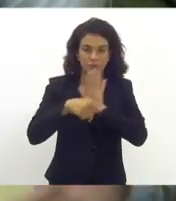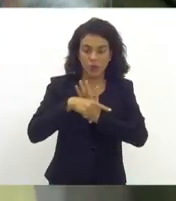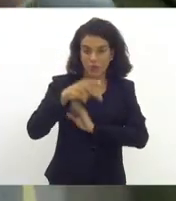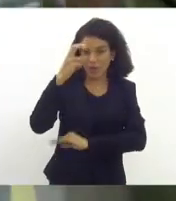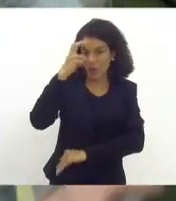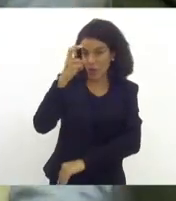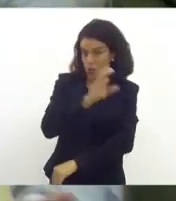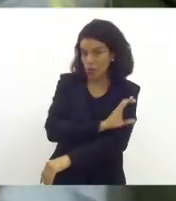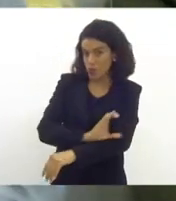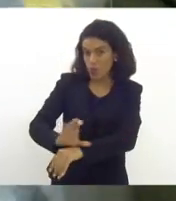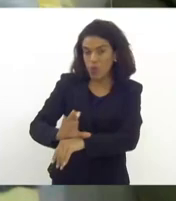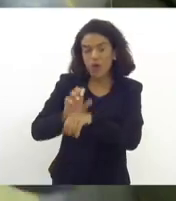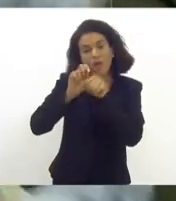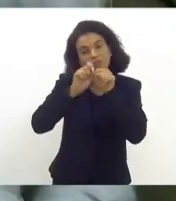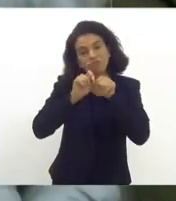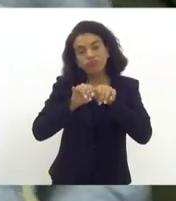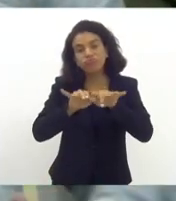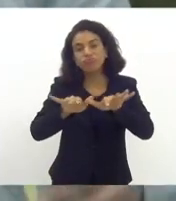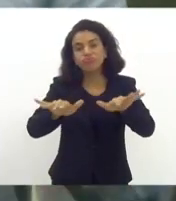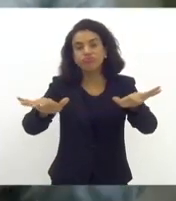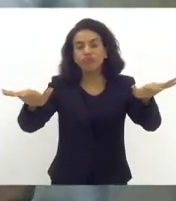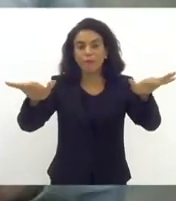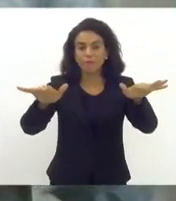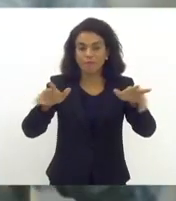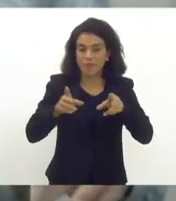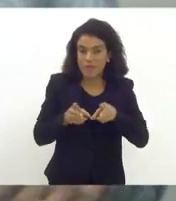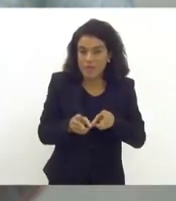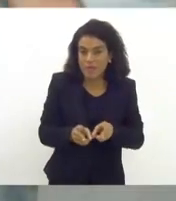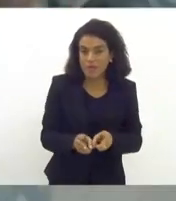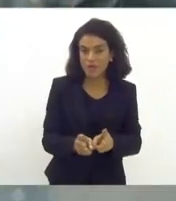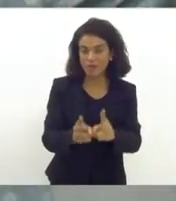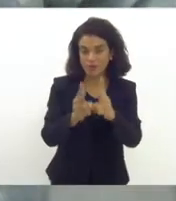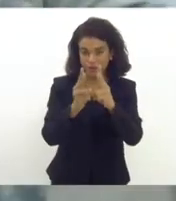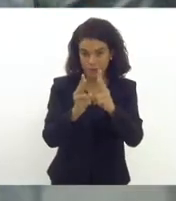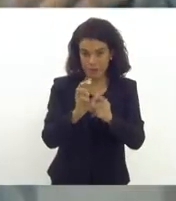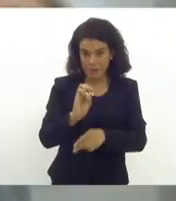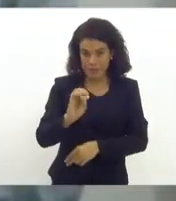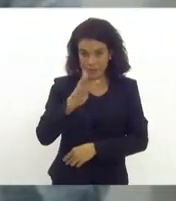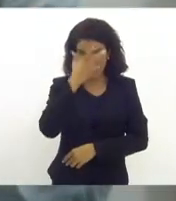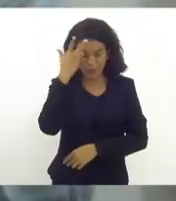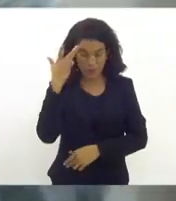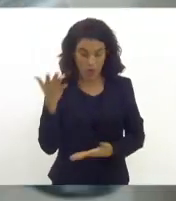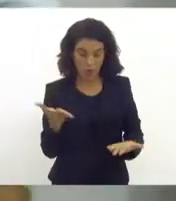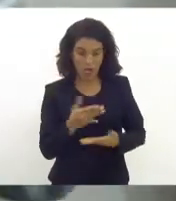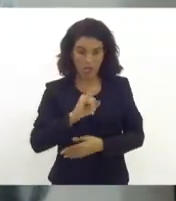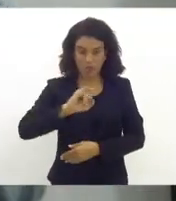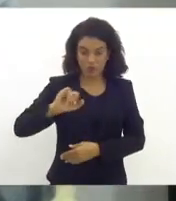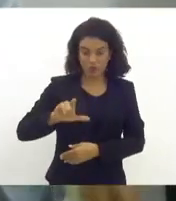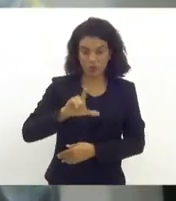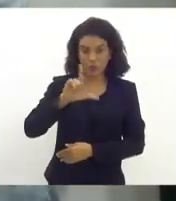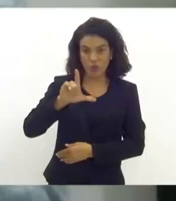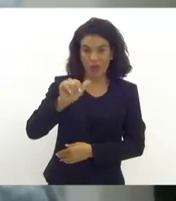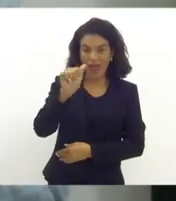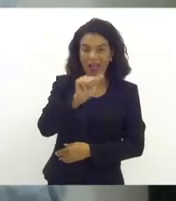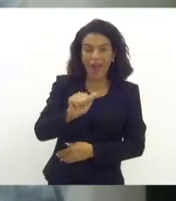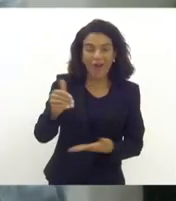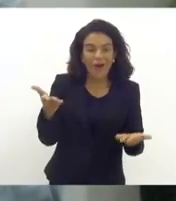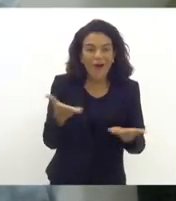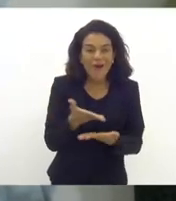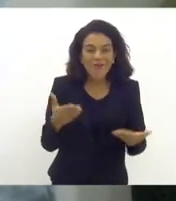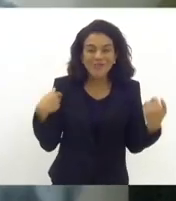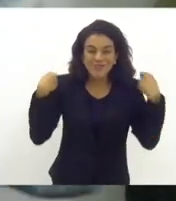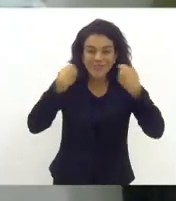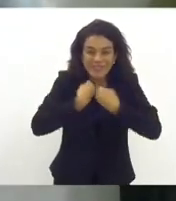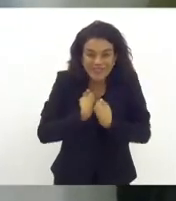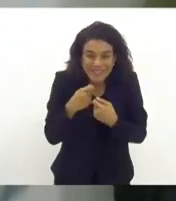que essa cultura siga de uma maneira organizada Se as pessoas estão em Julho Agosto agora que a gente tá de casaco a gente tá discutindo carnaval agora de